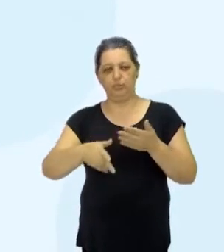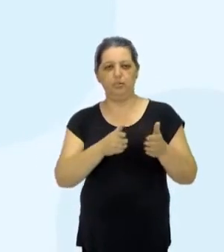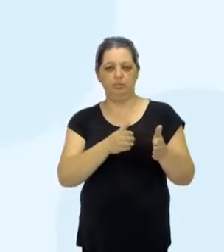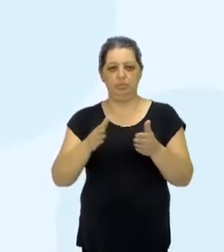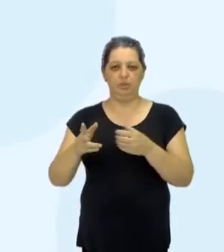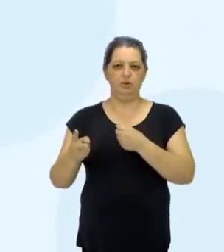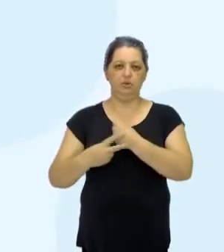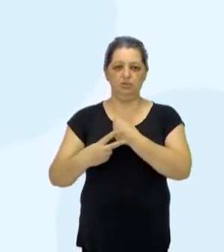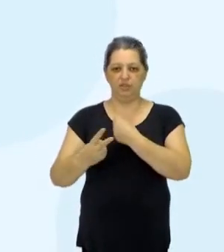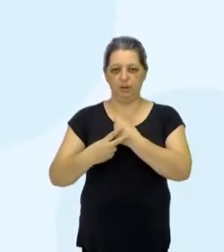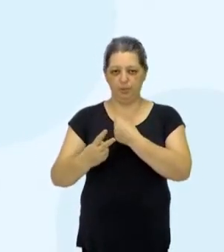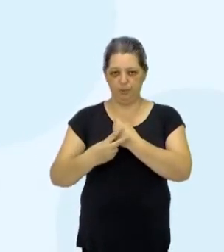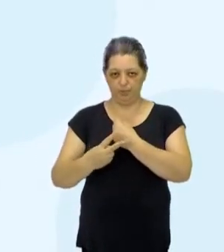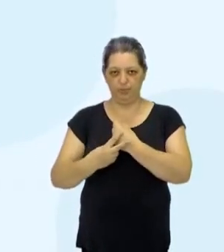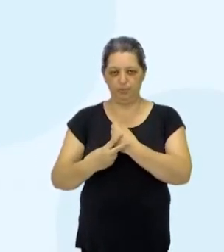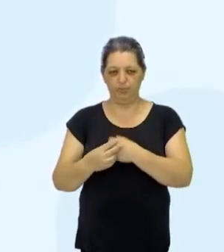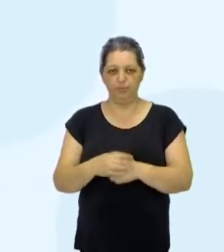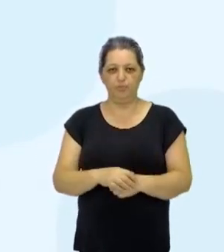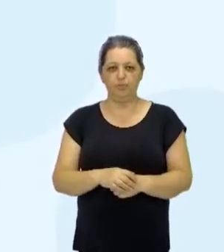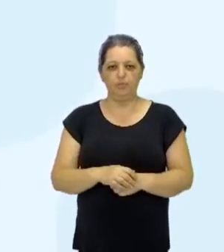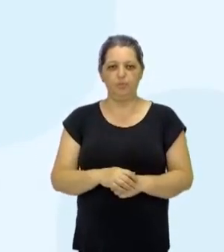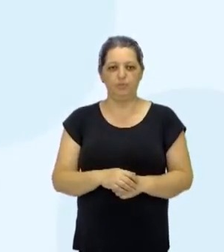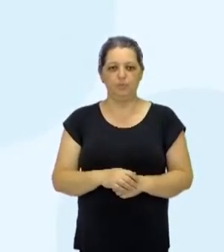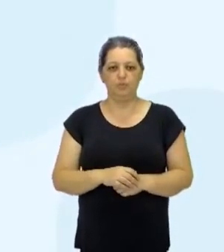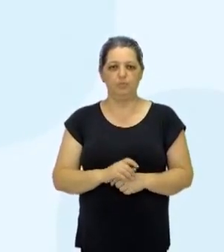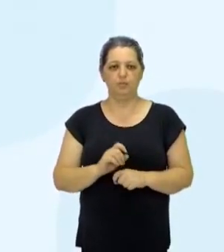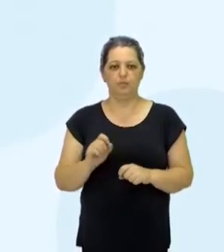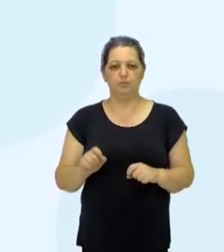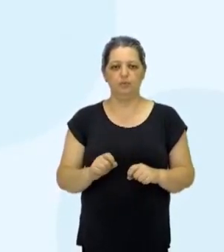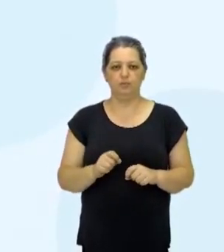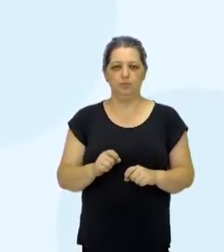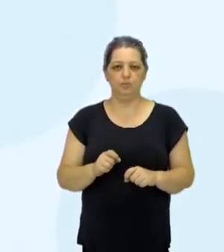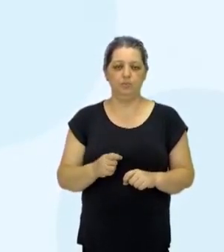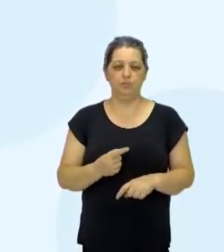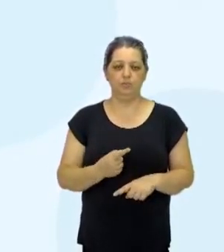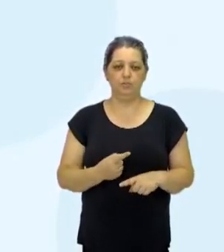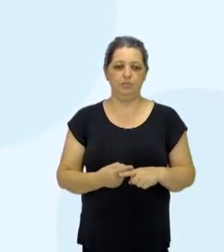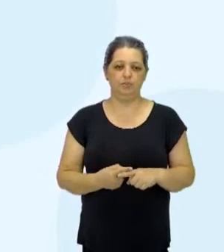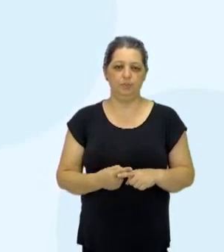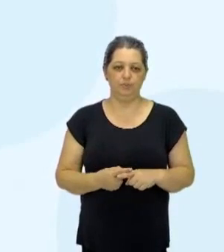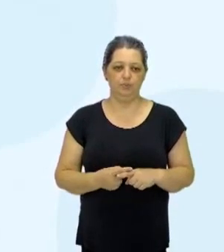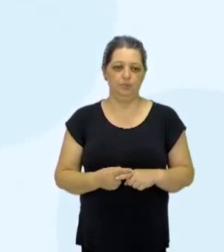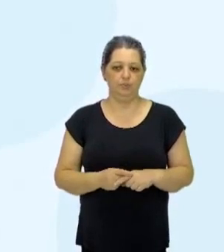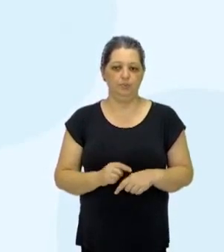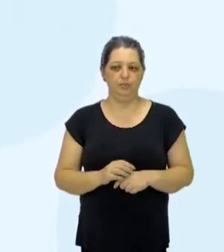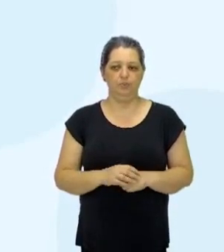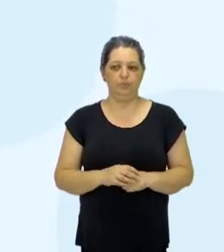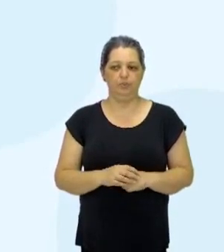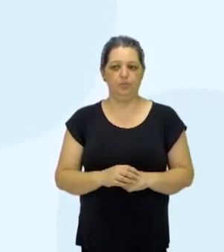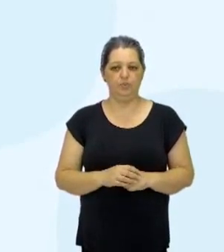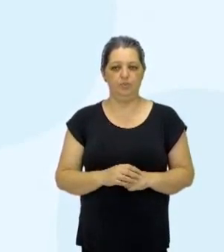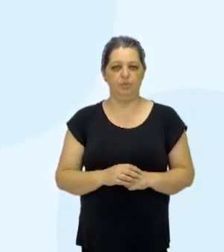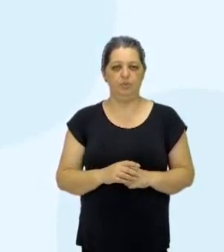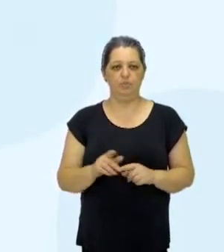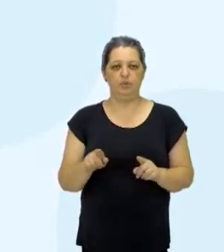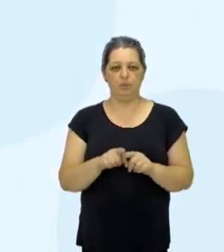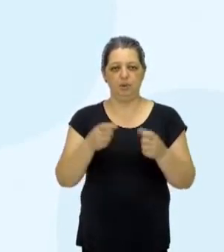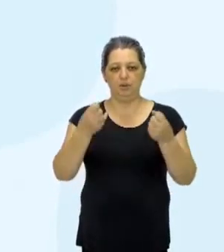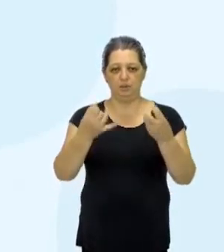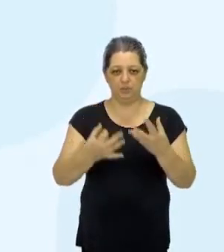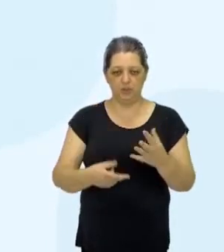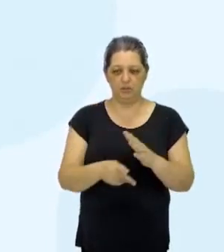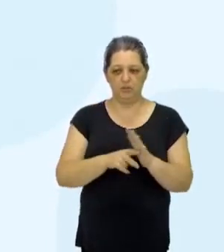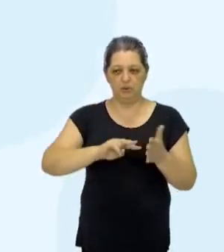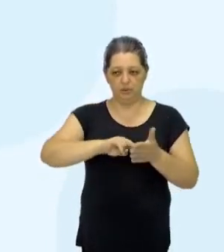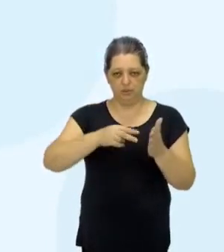diferentes tempos verbais. Infer the meaning of a word based on its structure and similarity to